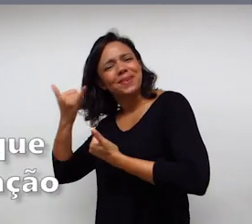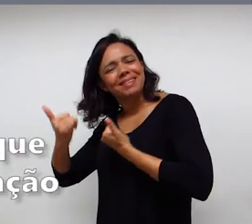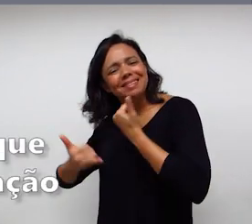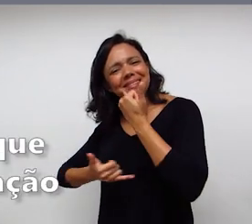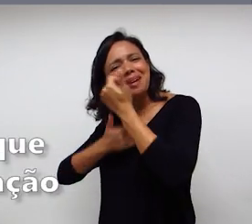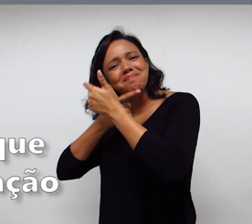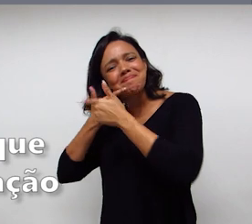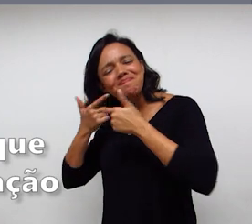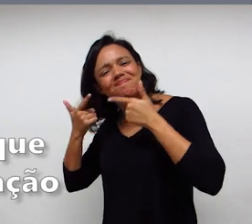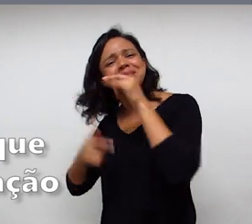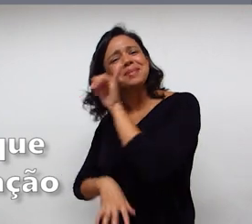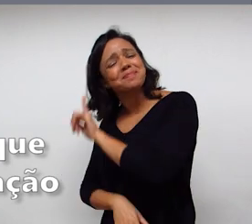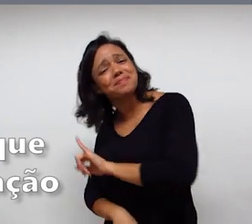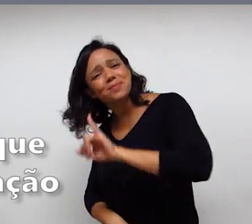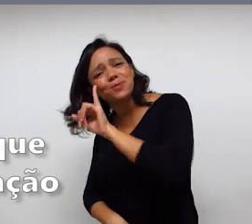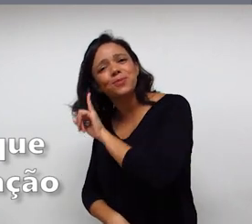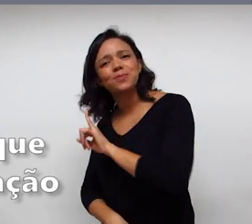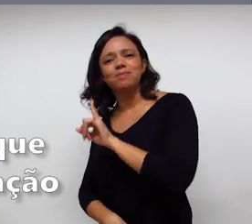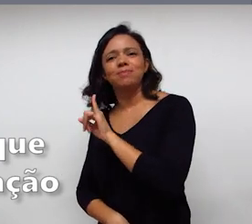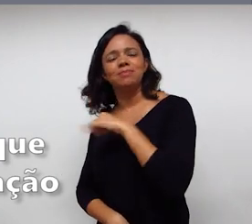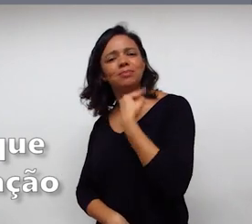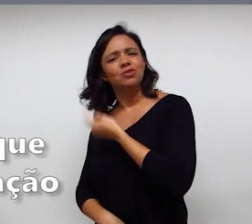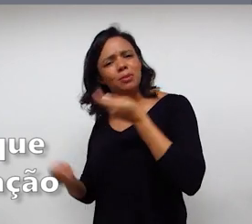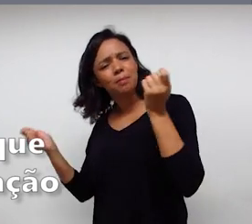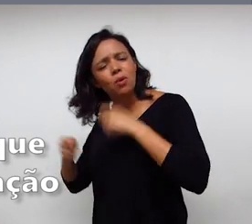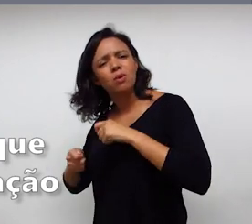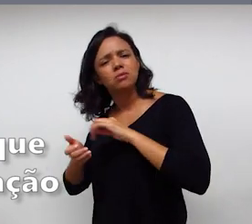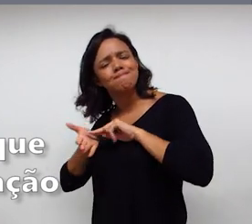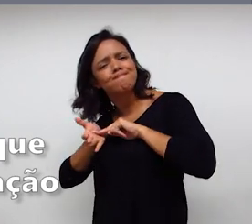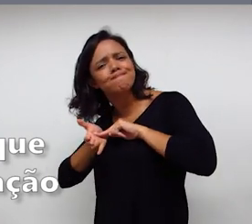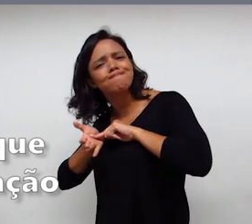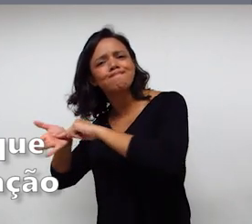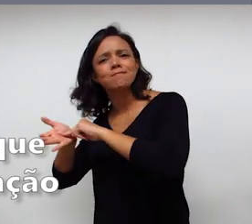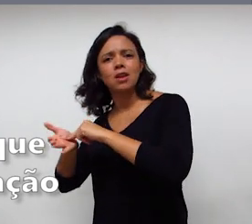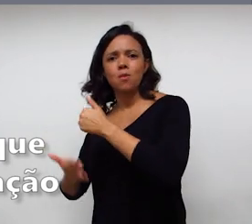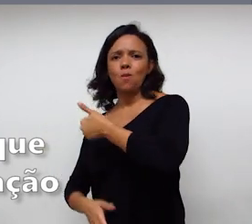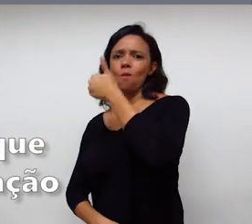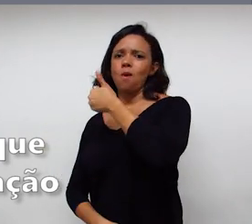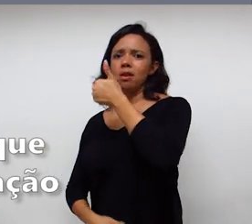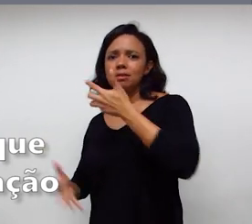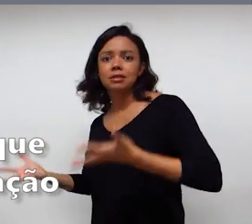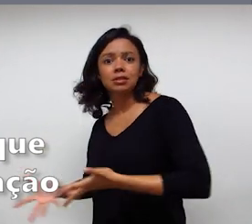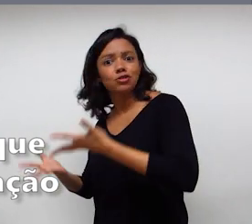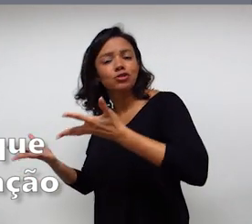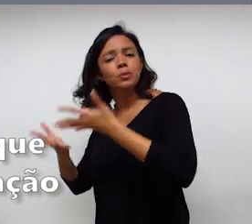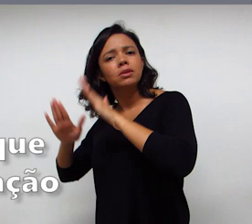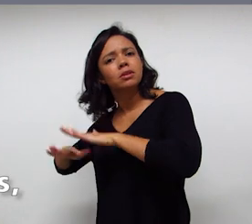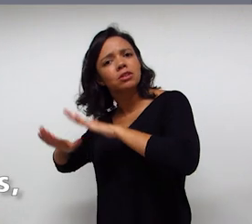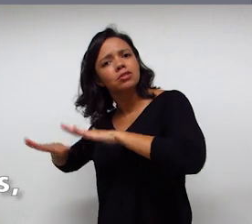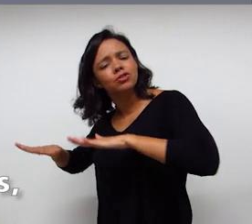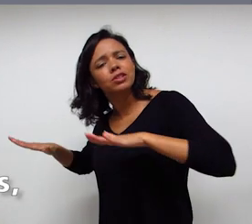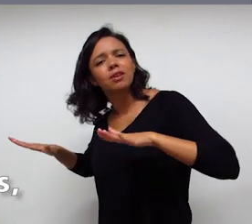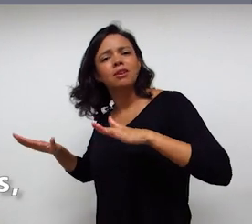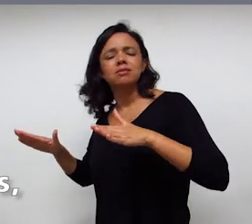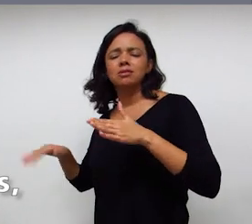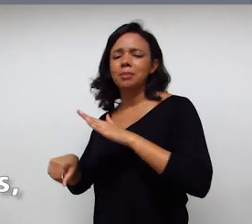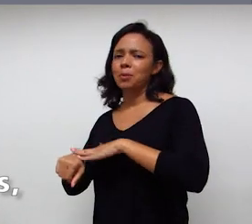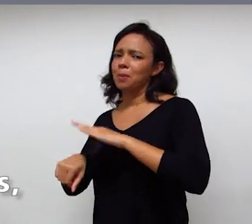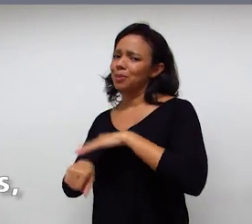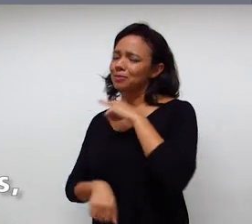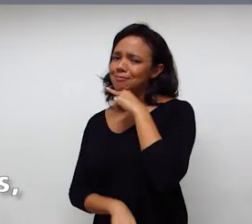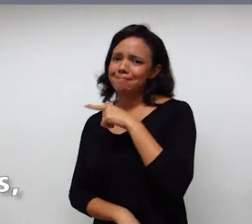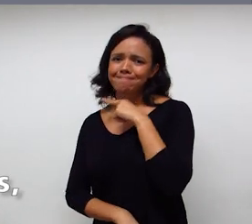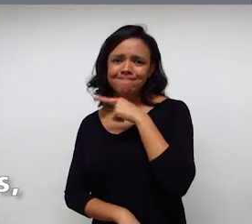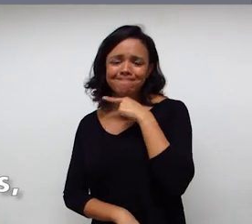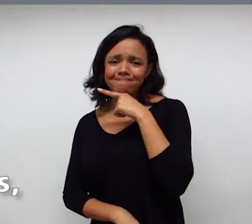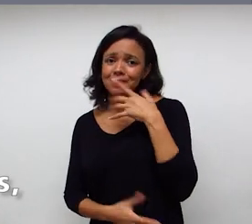o brincar, ele se faz muito importante para que a gente possa manter a qualidade de estimulação que as crianças nesse